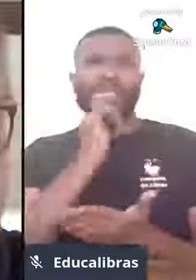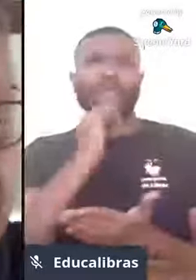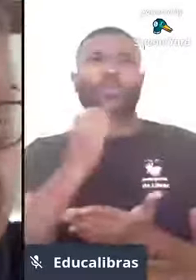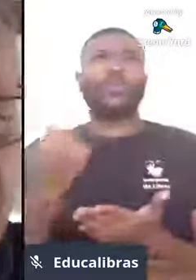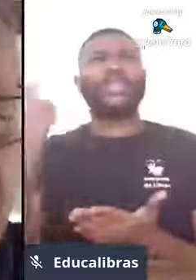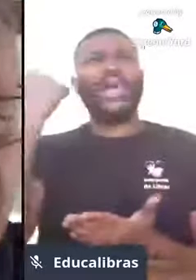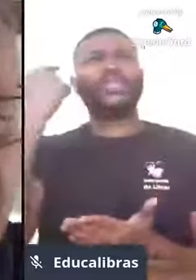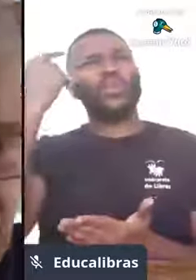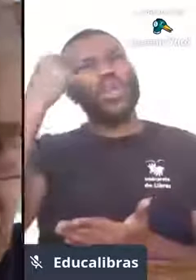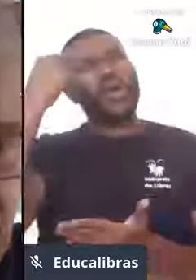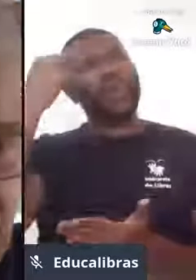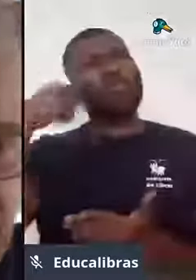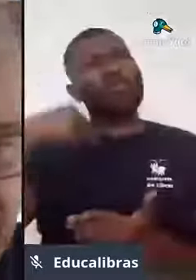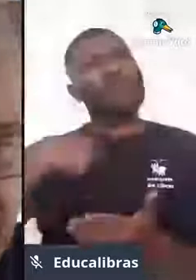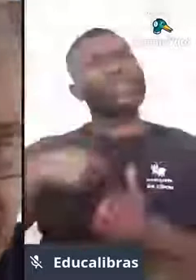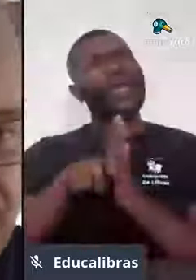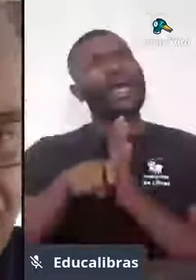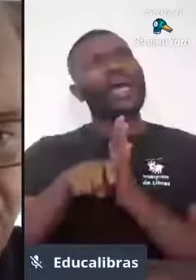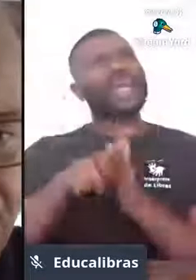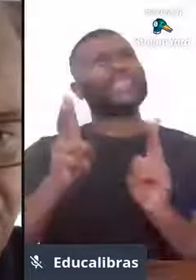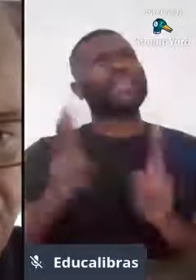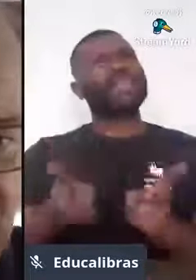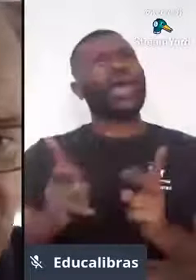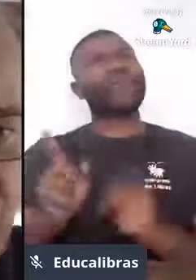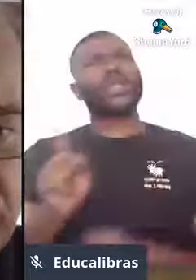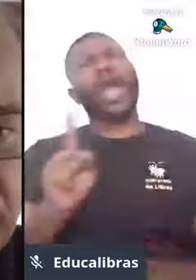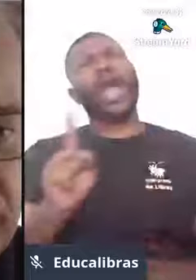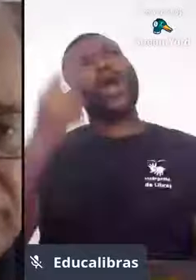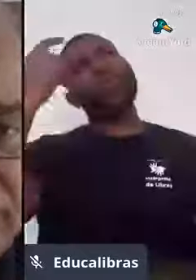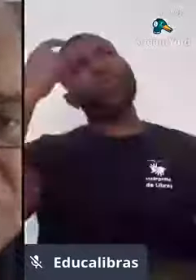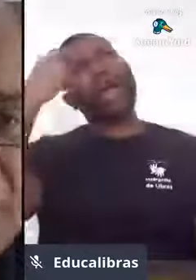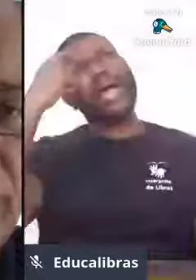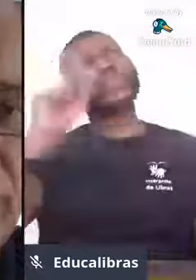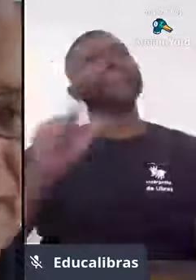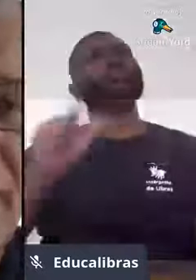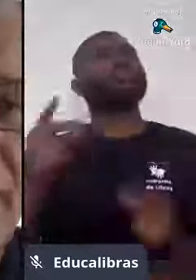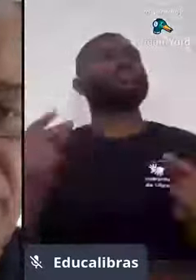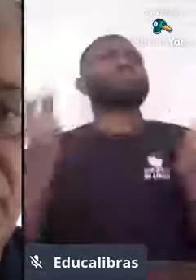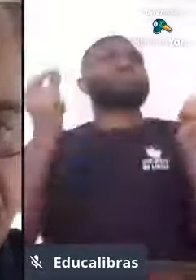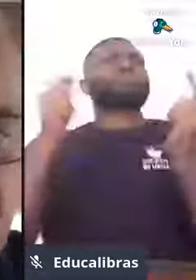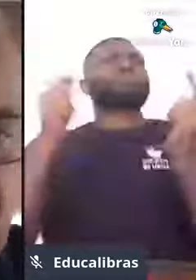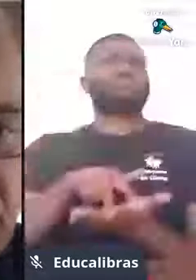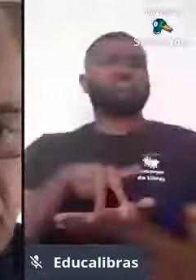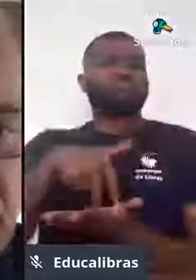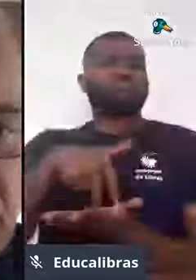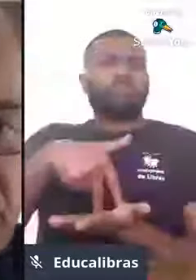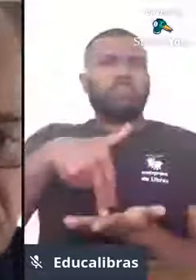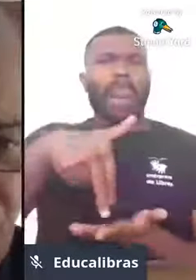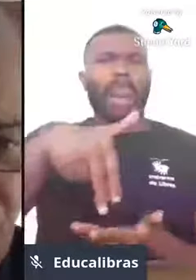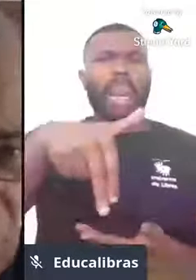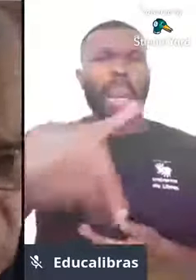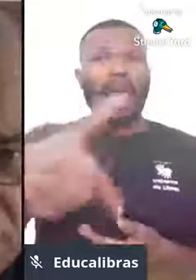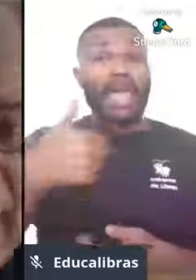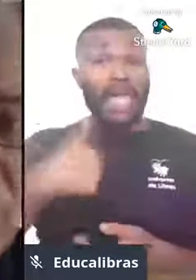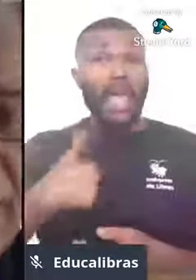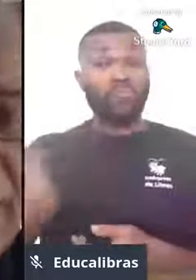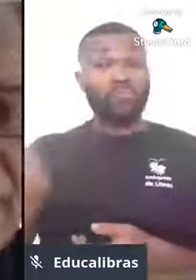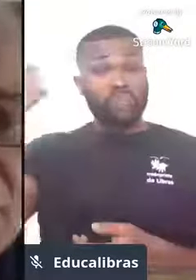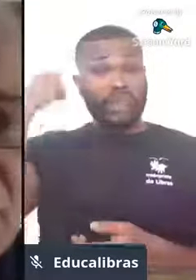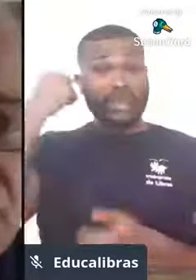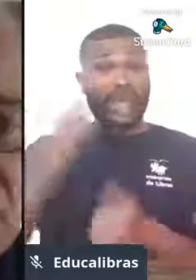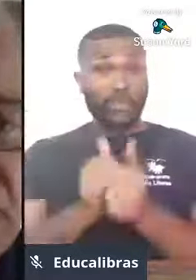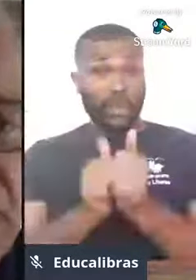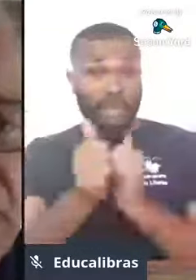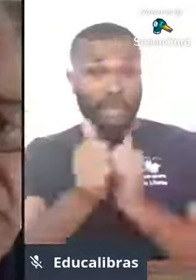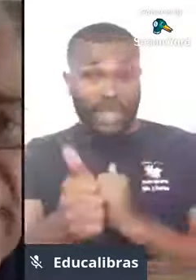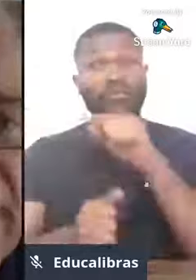para sempre. Eu achava que uma hora ou outra eu ia dar um estalo e ia sair andando. Eu era um atleta, você era um atleta,